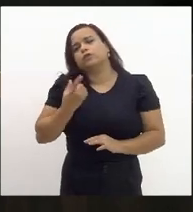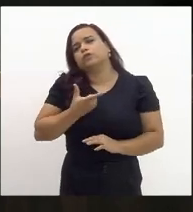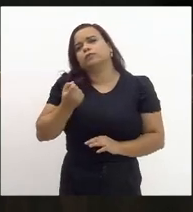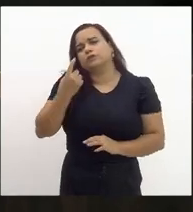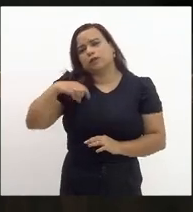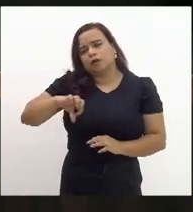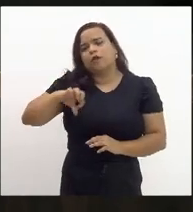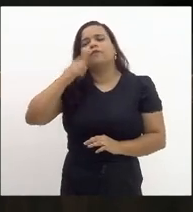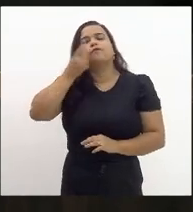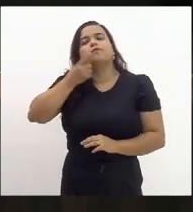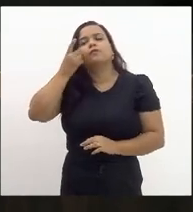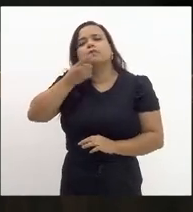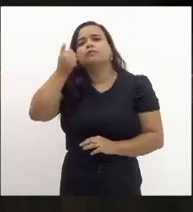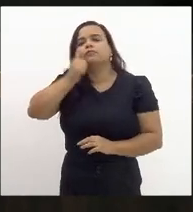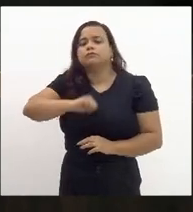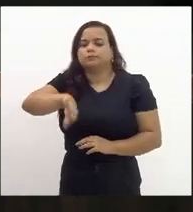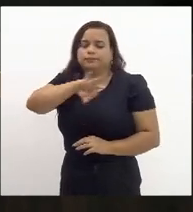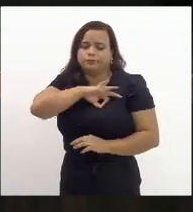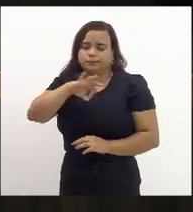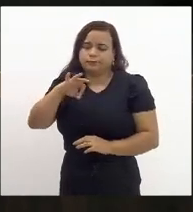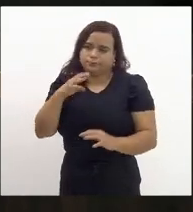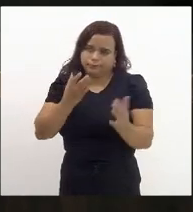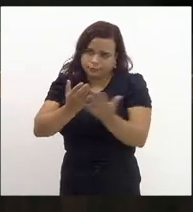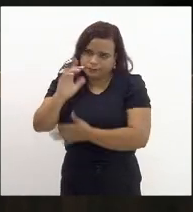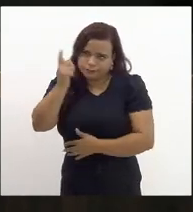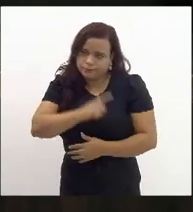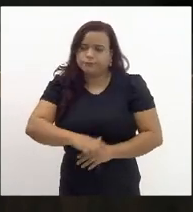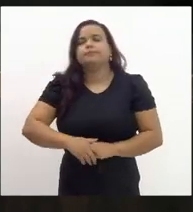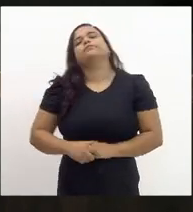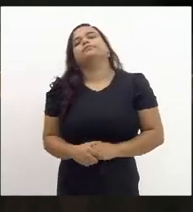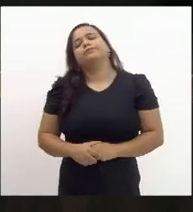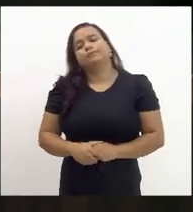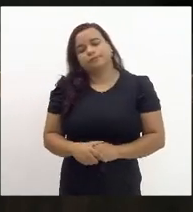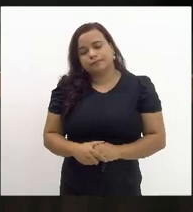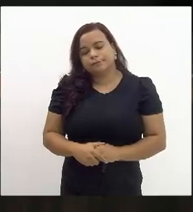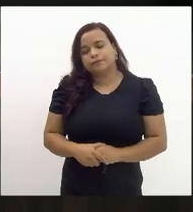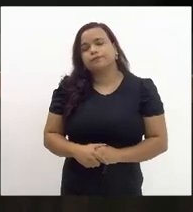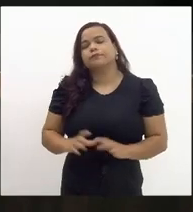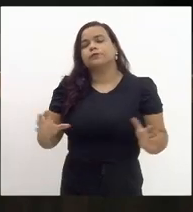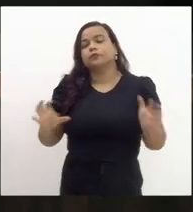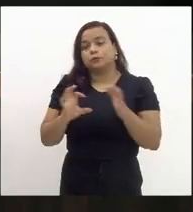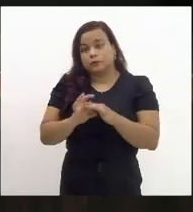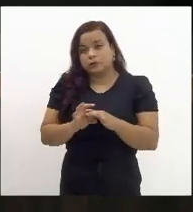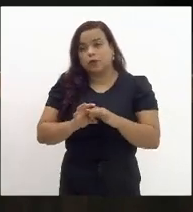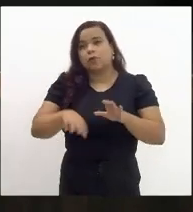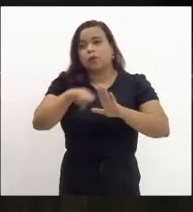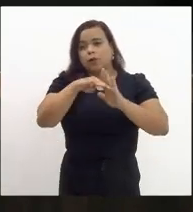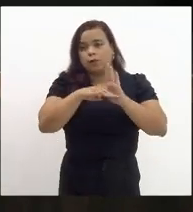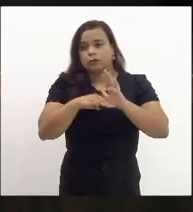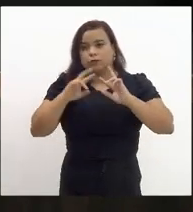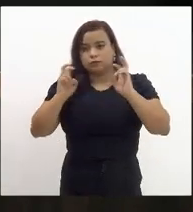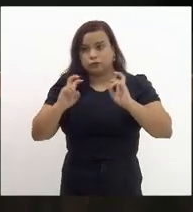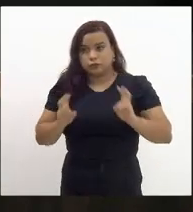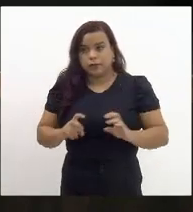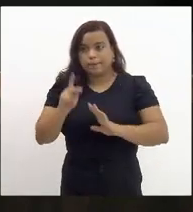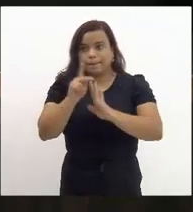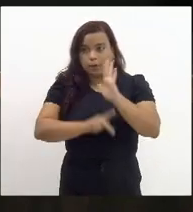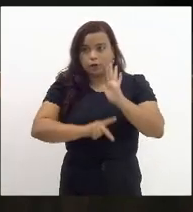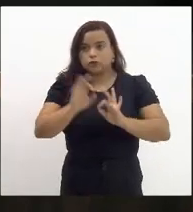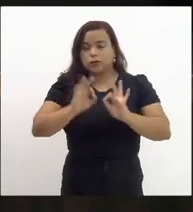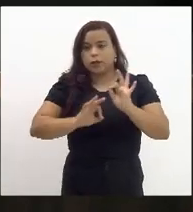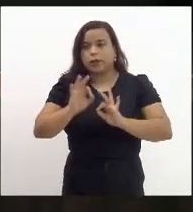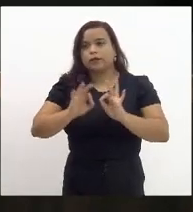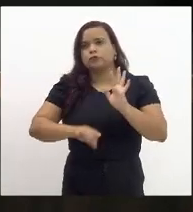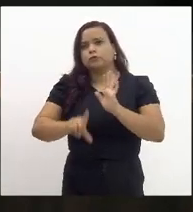801/2019, deputada Marta Rocha, se os que aprovam, eles como estão, aprovado. Requer inclusão na ordem do dia dos seguintes projetos de